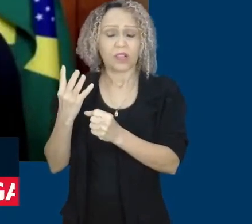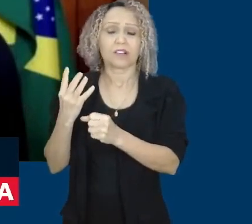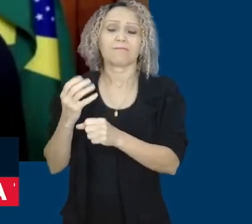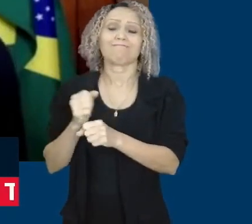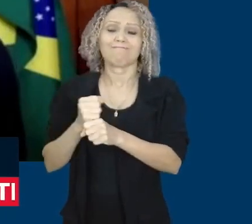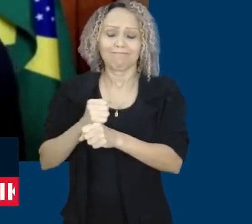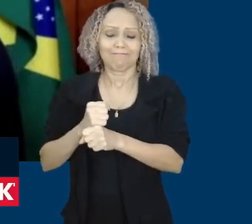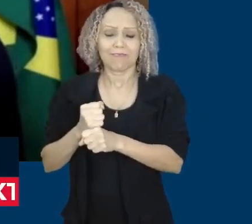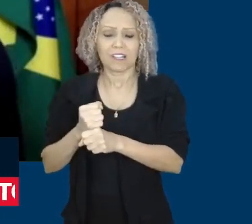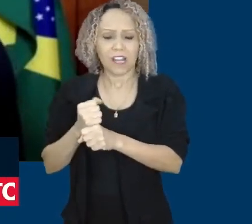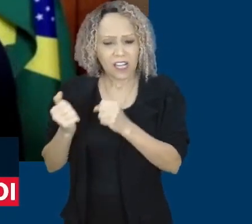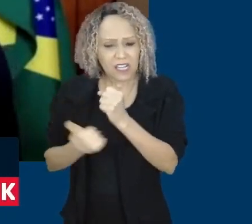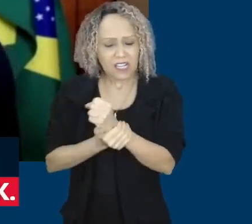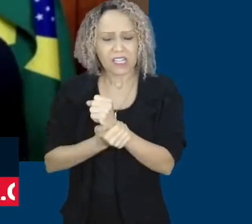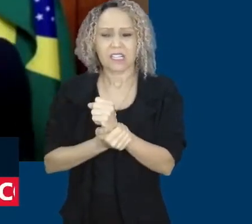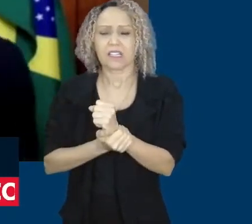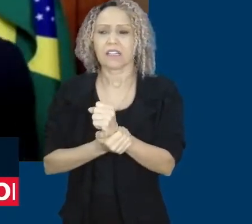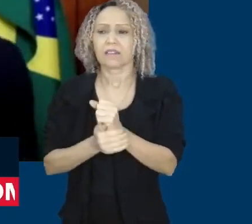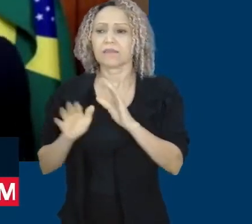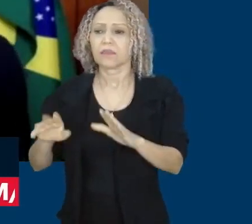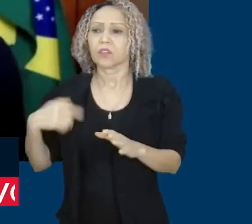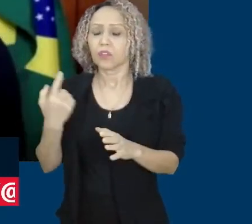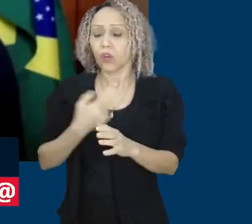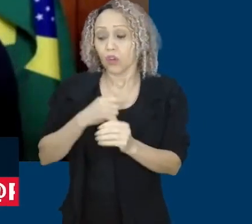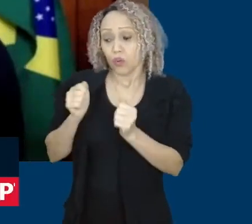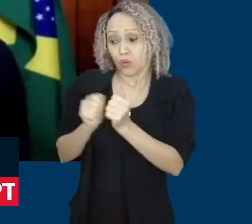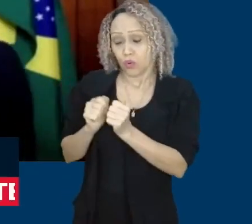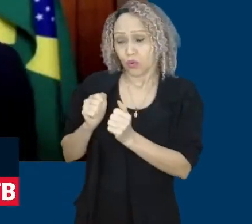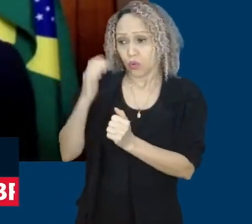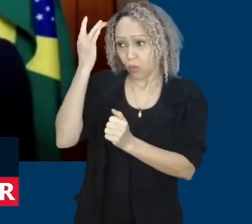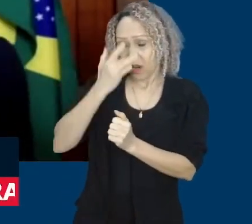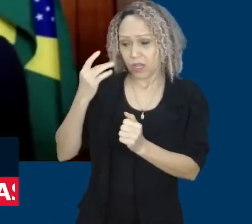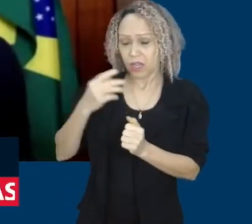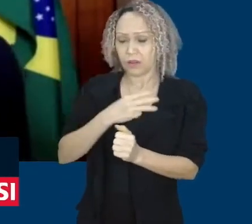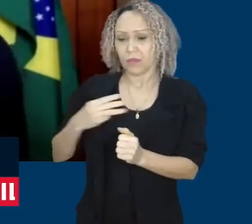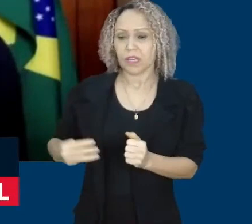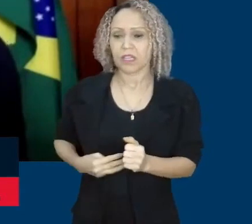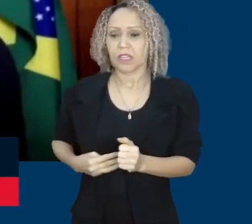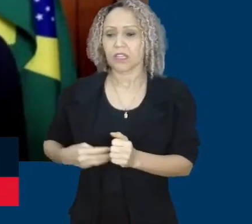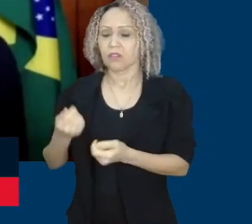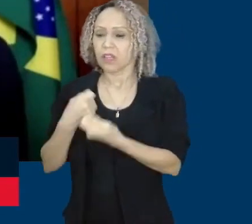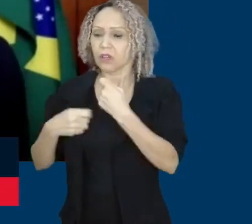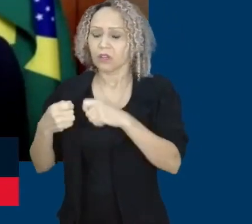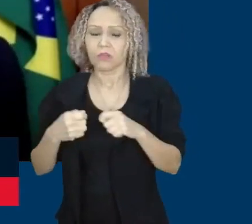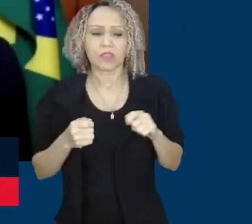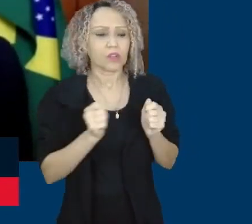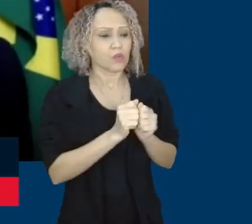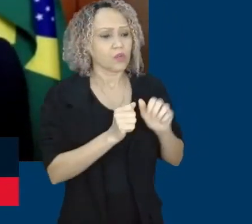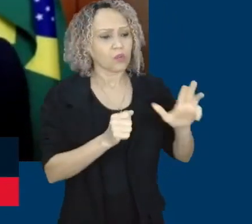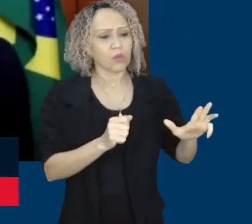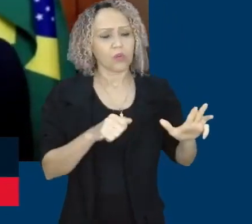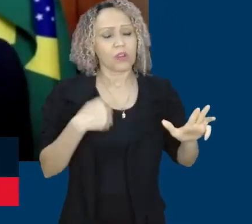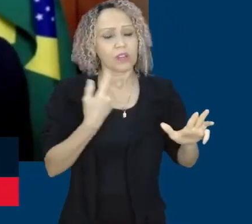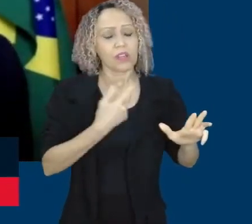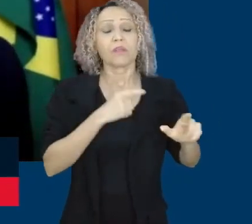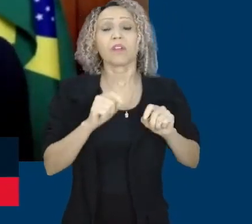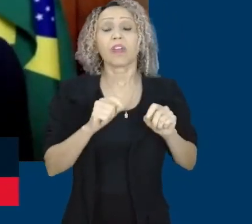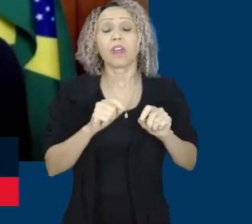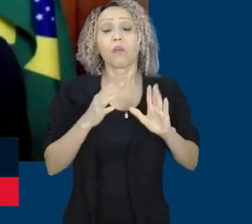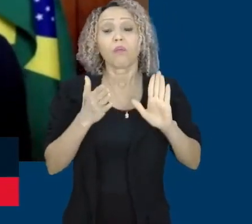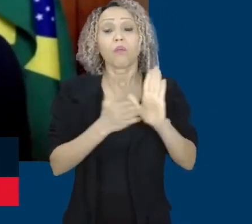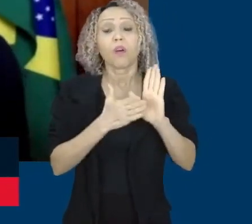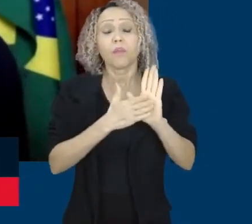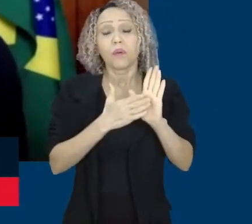nosso ministro da Fazenda, o ministro Fernando Haddad, junto com o presidente Lula, uma nova proposta de âncora fiscal para o país,